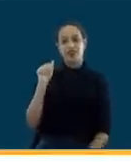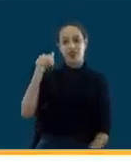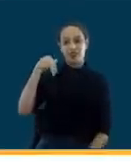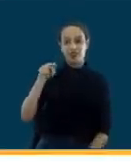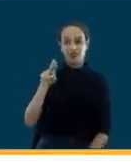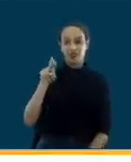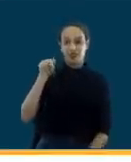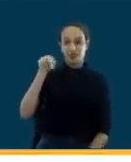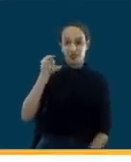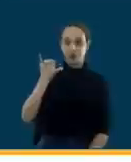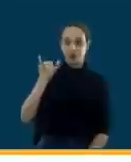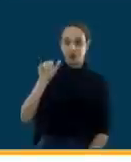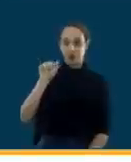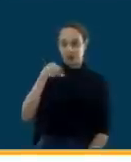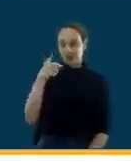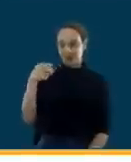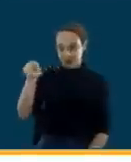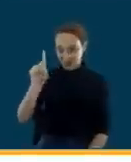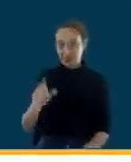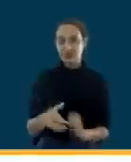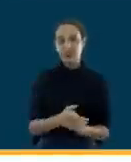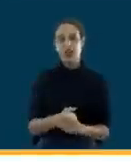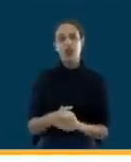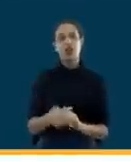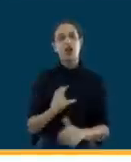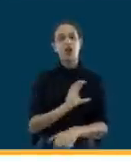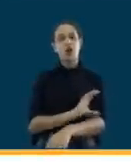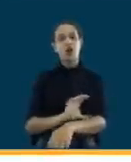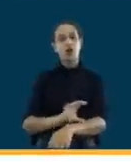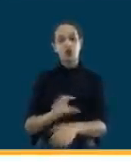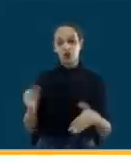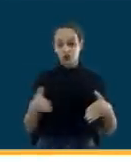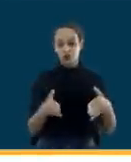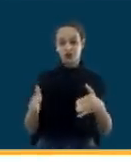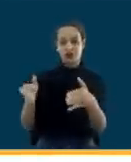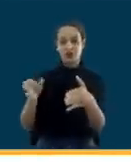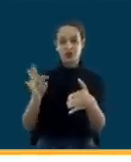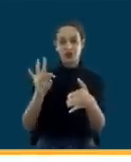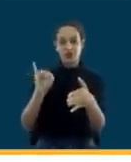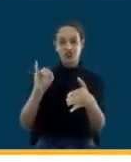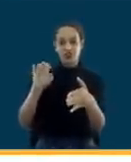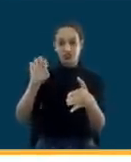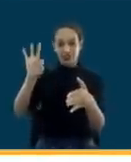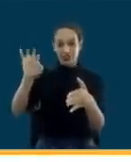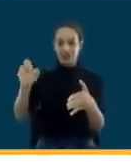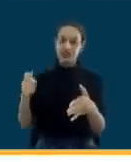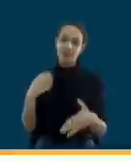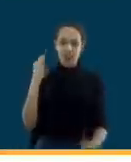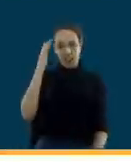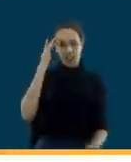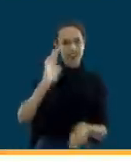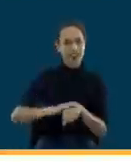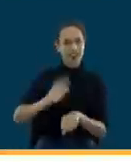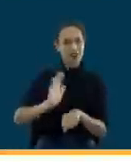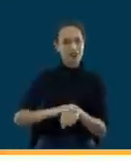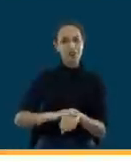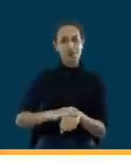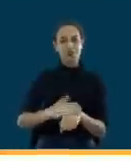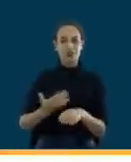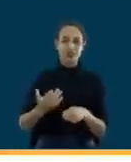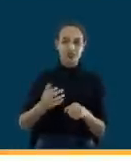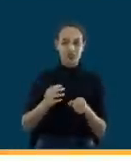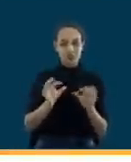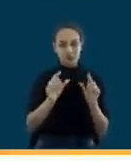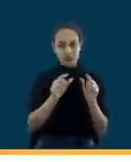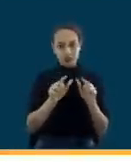cururu, que era a cultura do Rio Tietê, né? Também é a mesma forma delicada